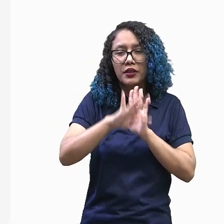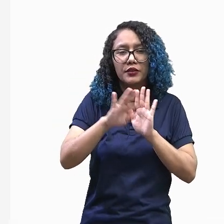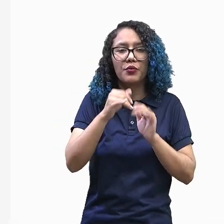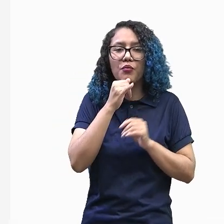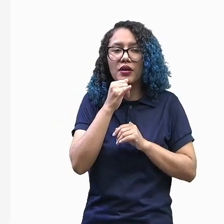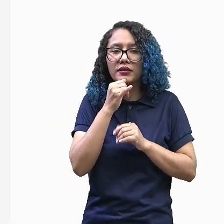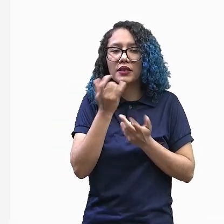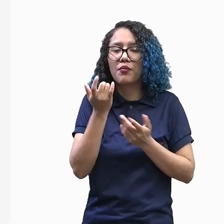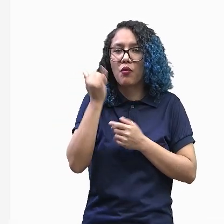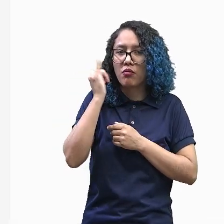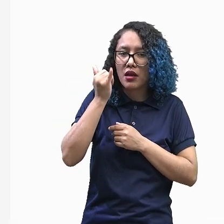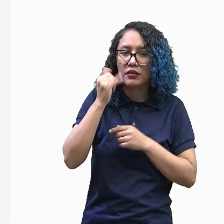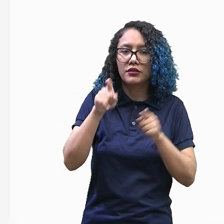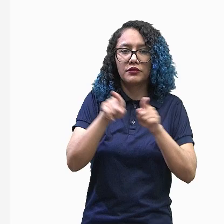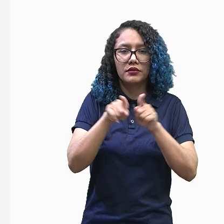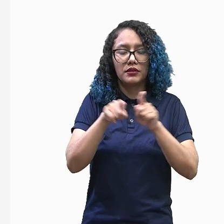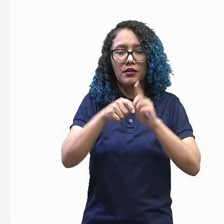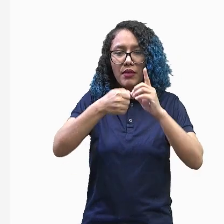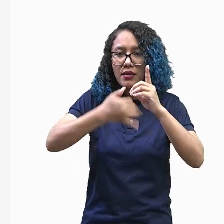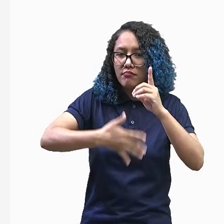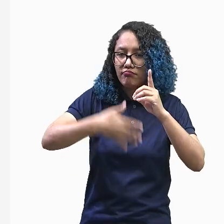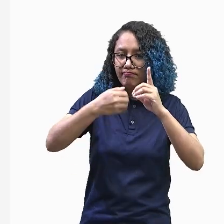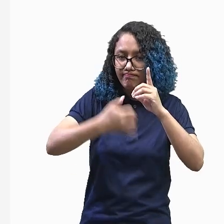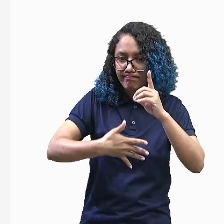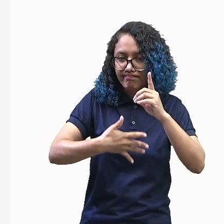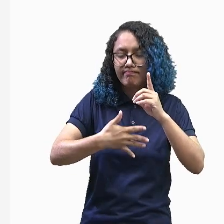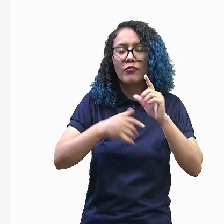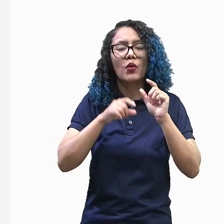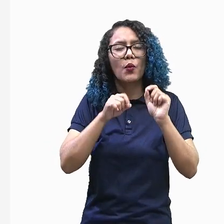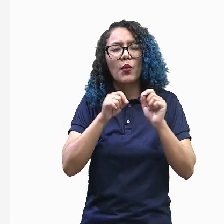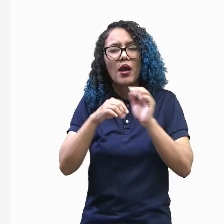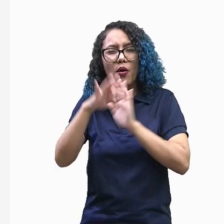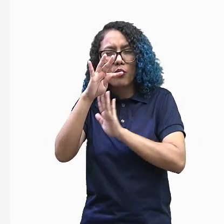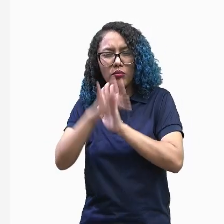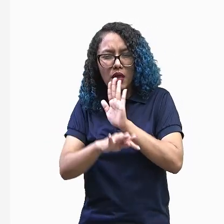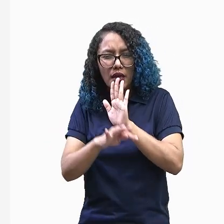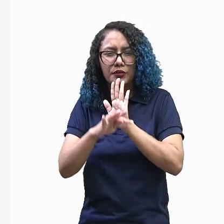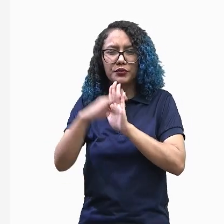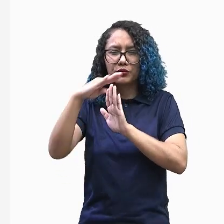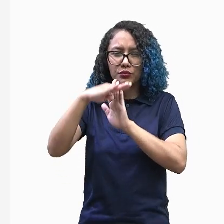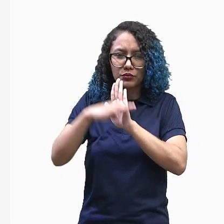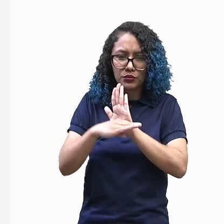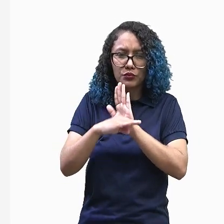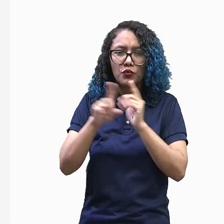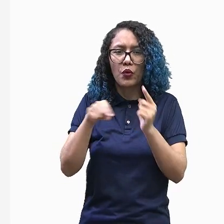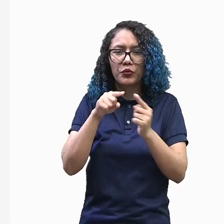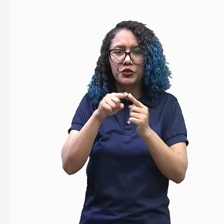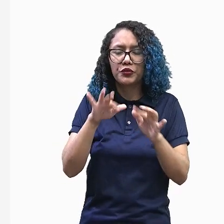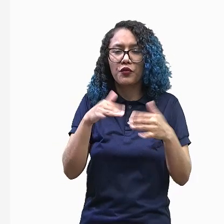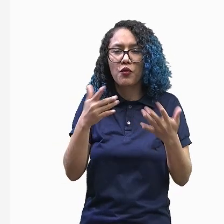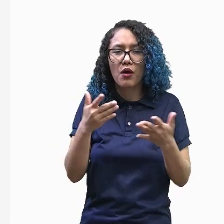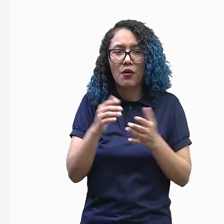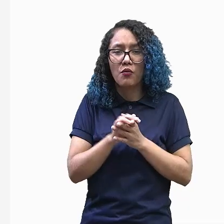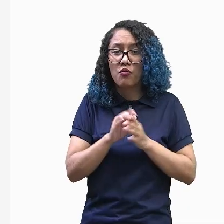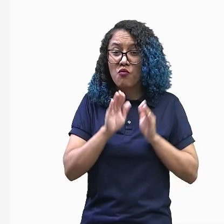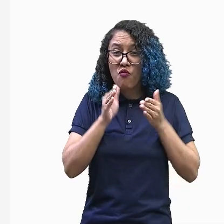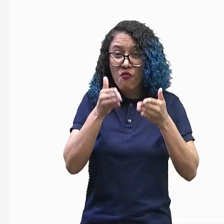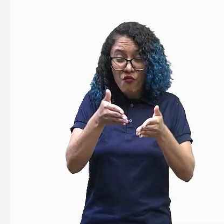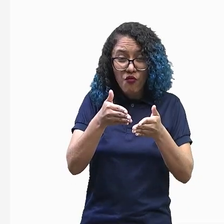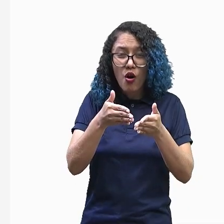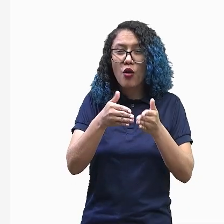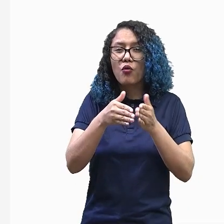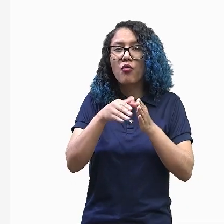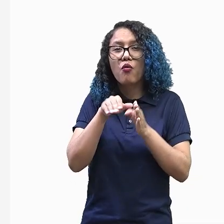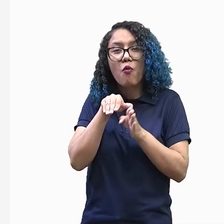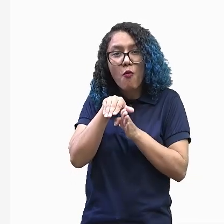como os narrativos, né, ou os descritivos, o texto normativo ele possui uma função eminentemente